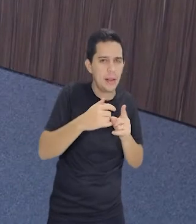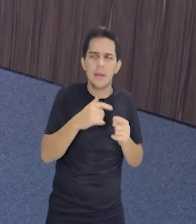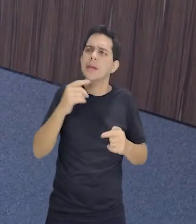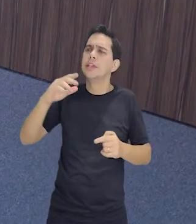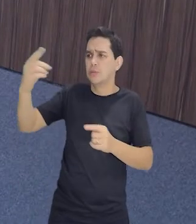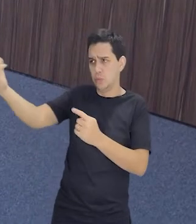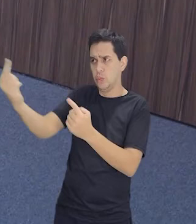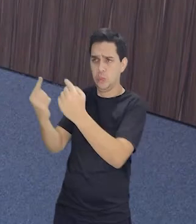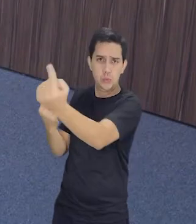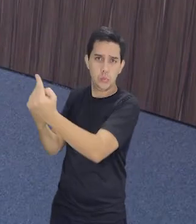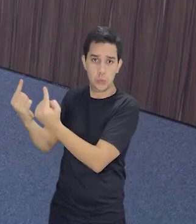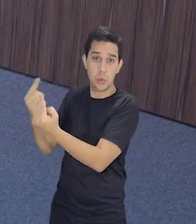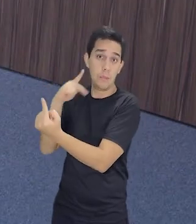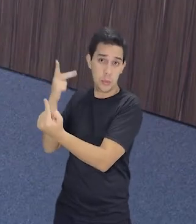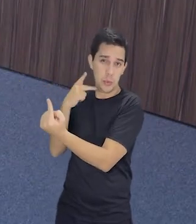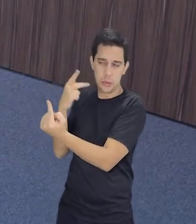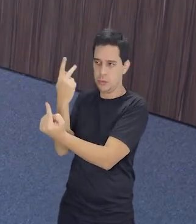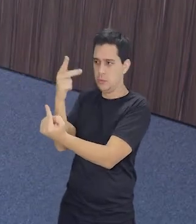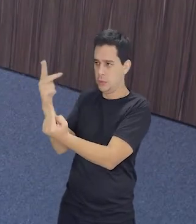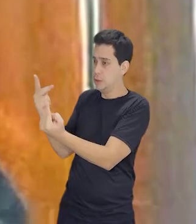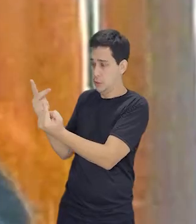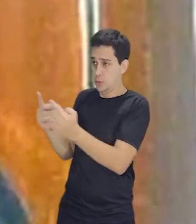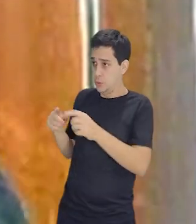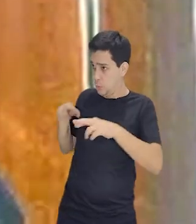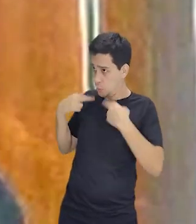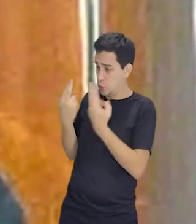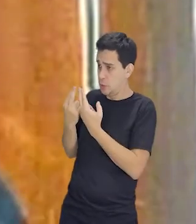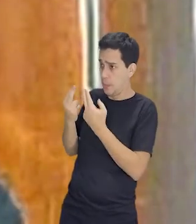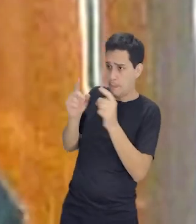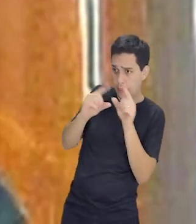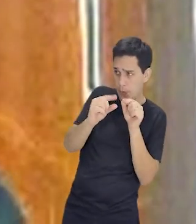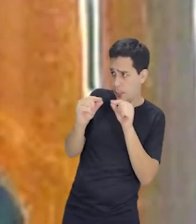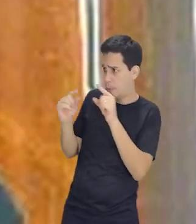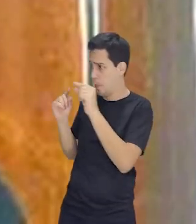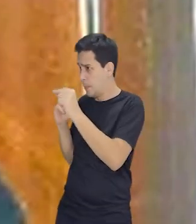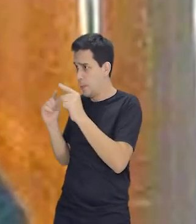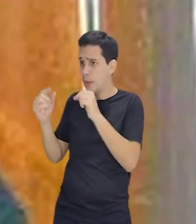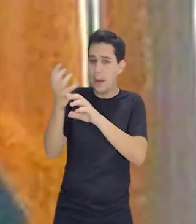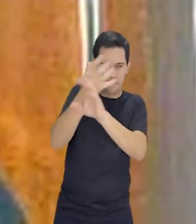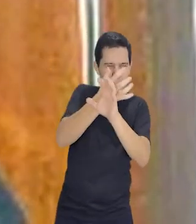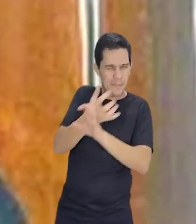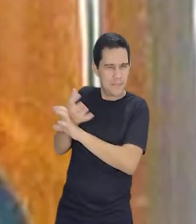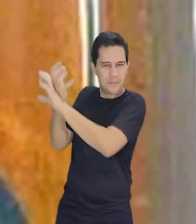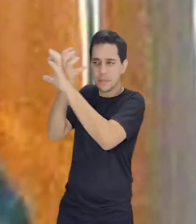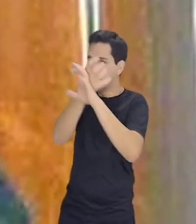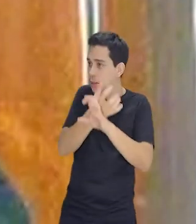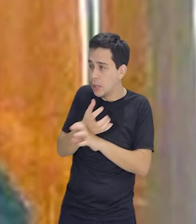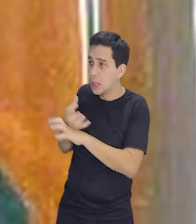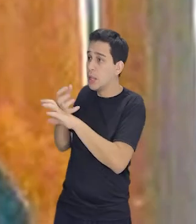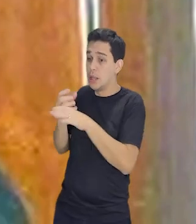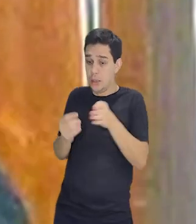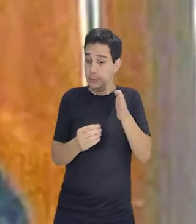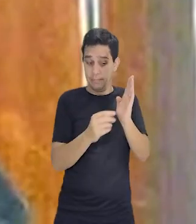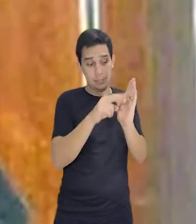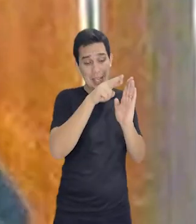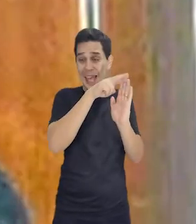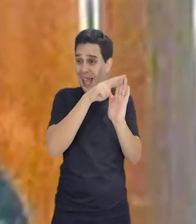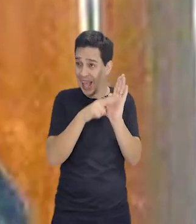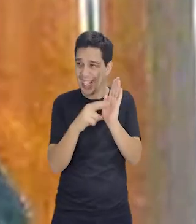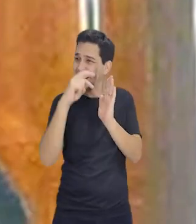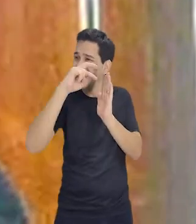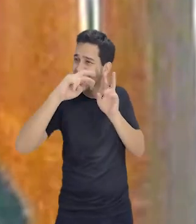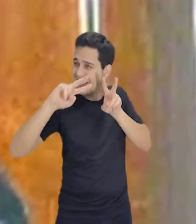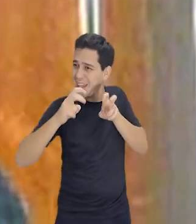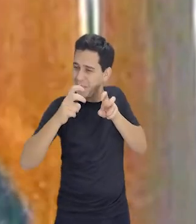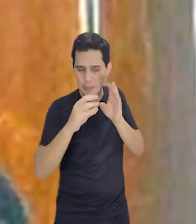inscreveram para participar desses encontros. Nessas reuniões virtuais, nós construímos, então, as iniciativas estratégicas, metas